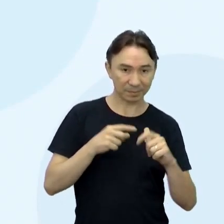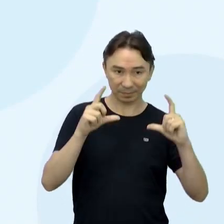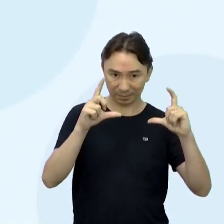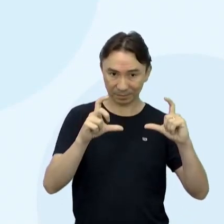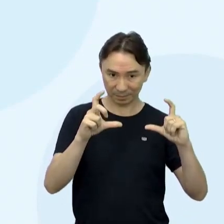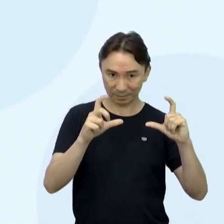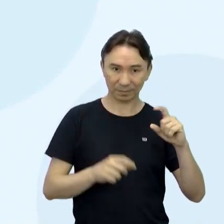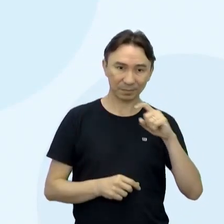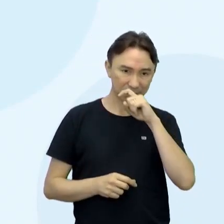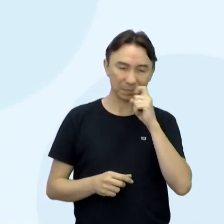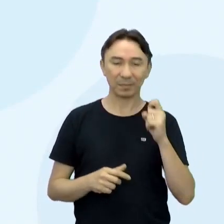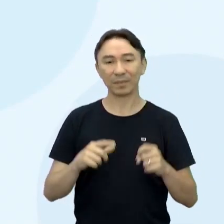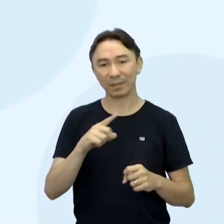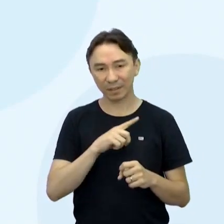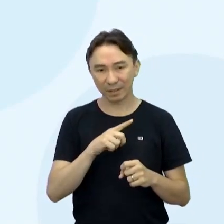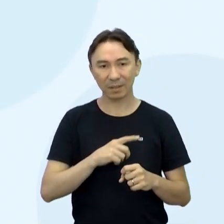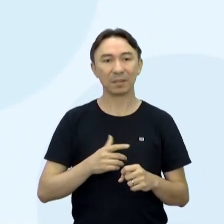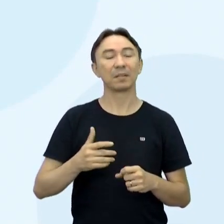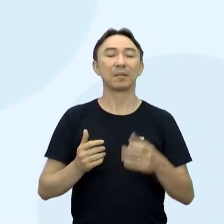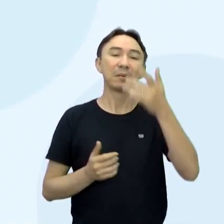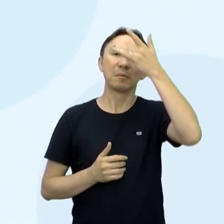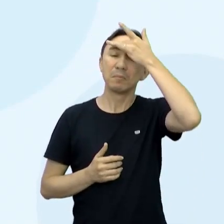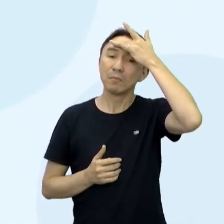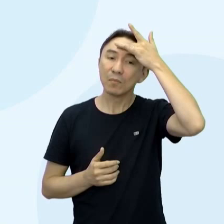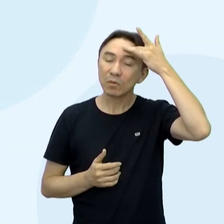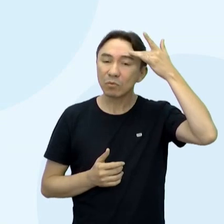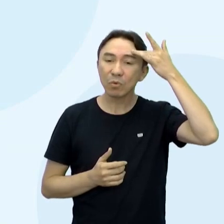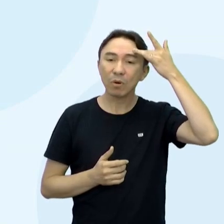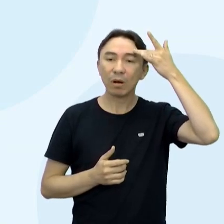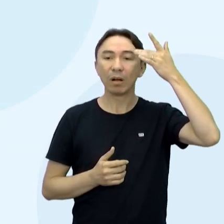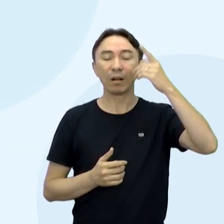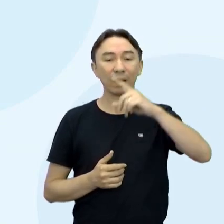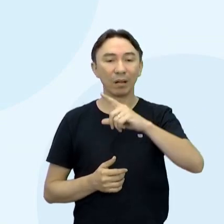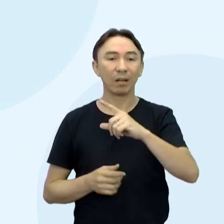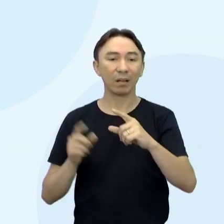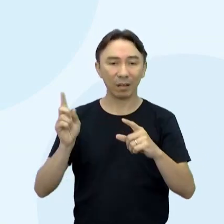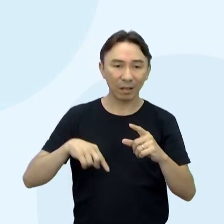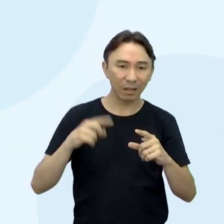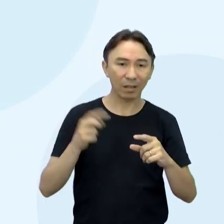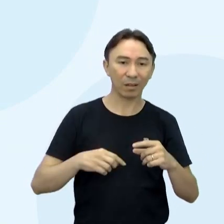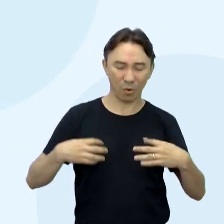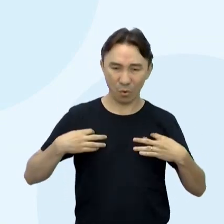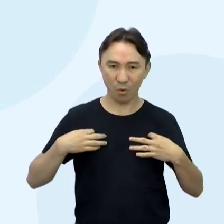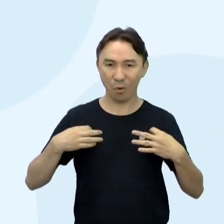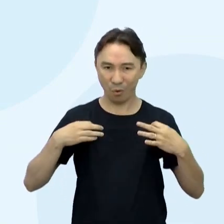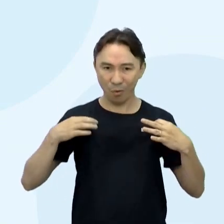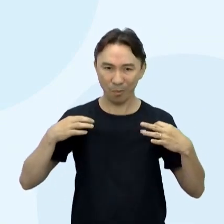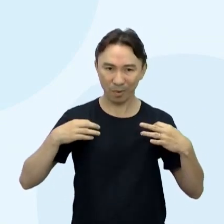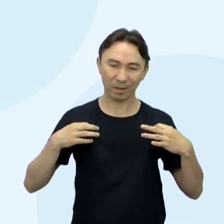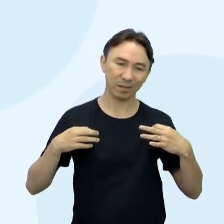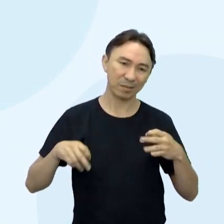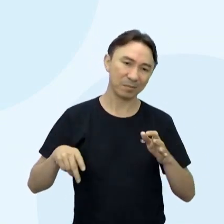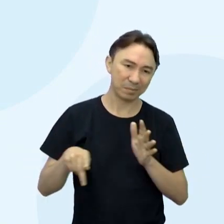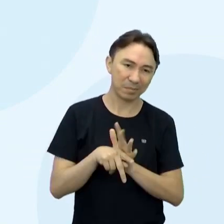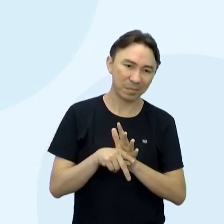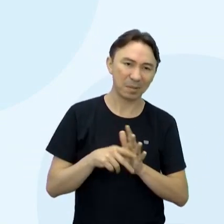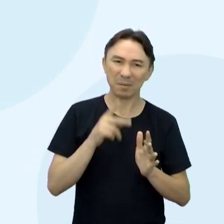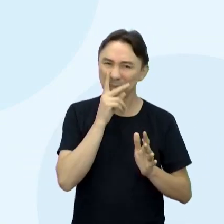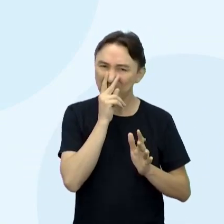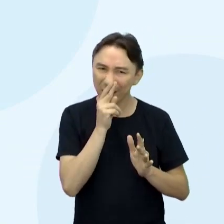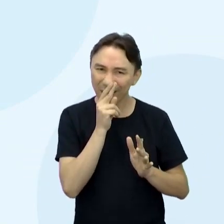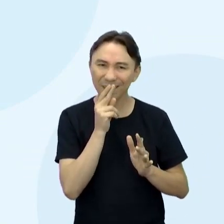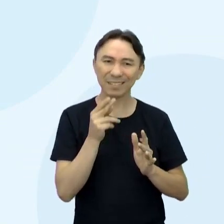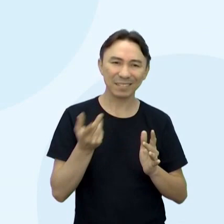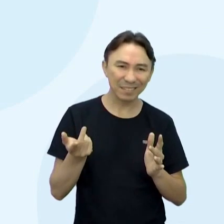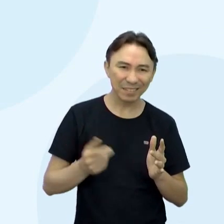inclusive, pessoas caracterizadas e uma ambientação, né, que parece a ambientação de um parque